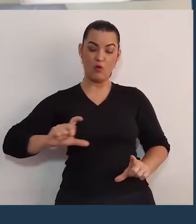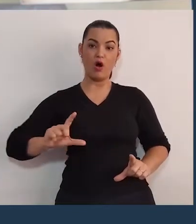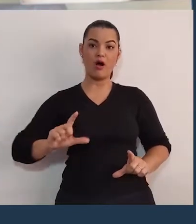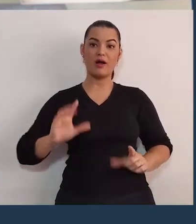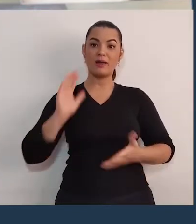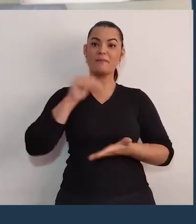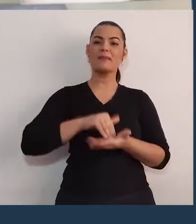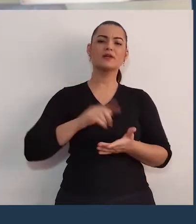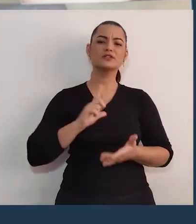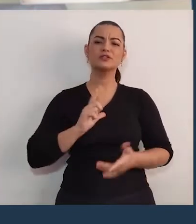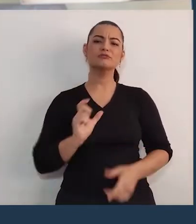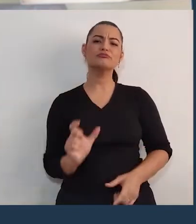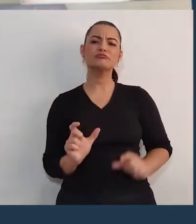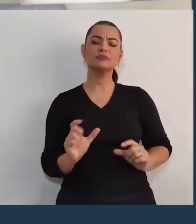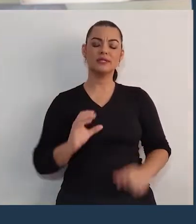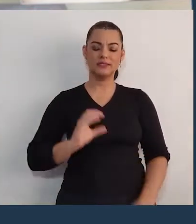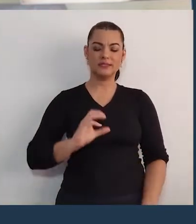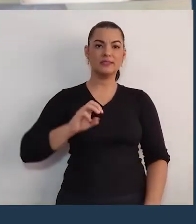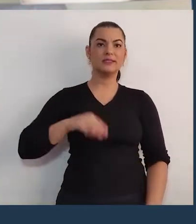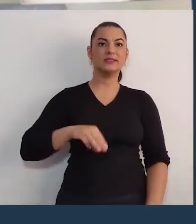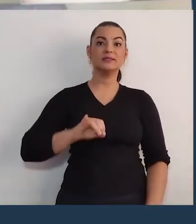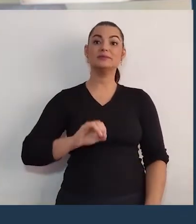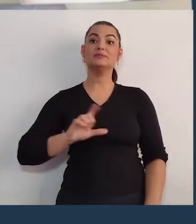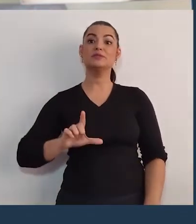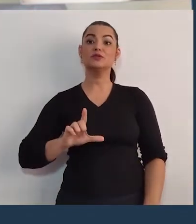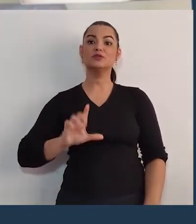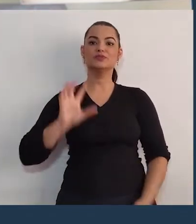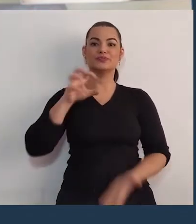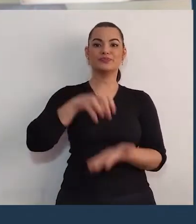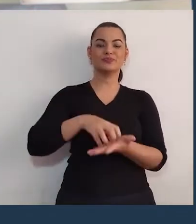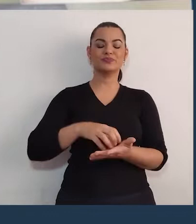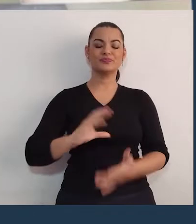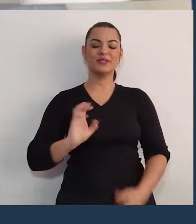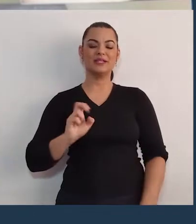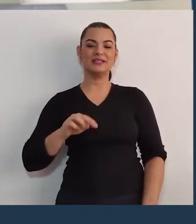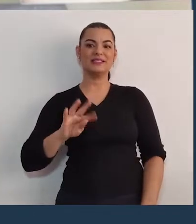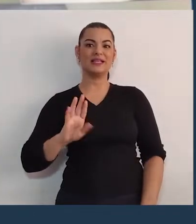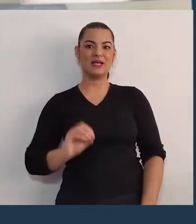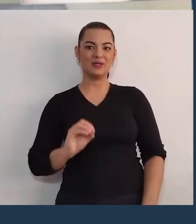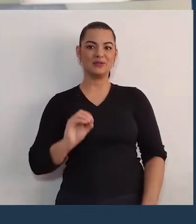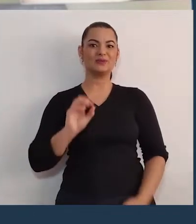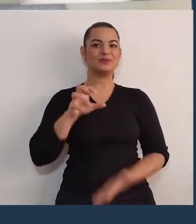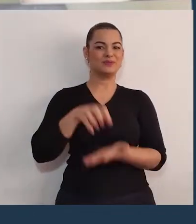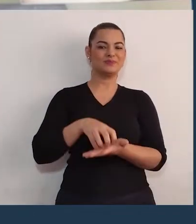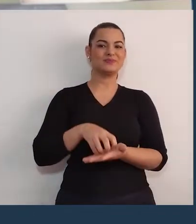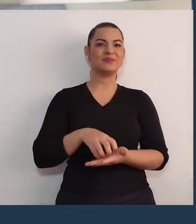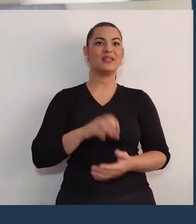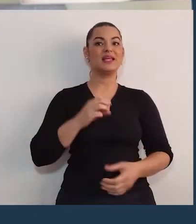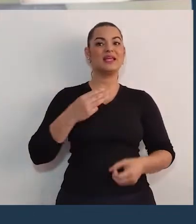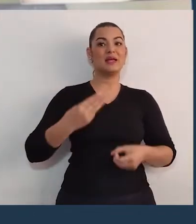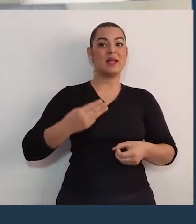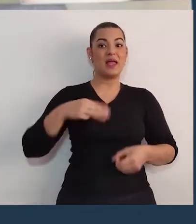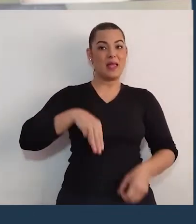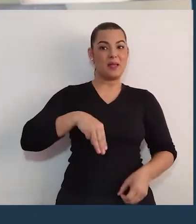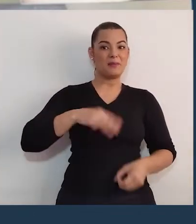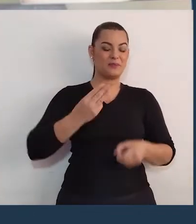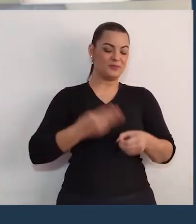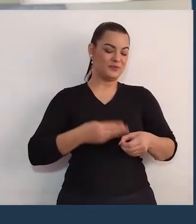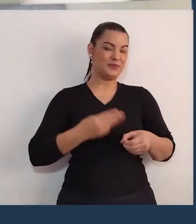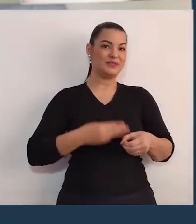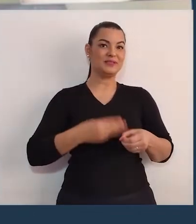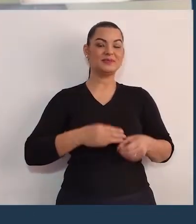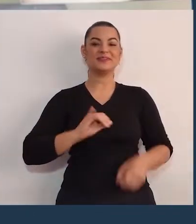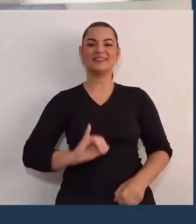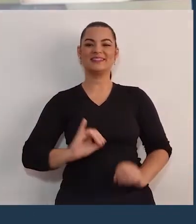palavra CEMIL. C de centro, M de municipal, I de incentivo e L